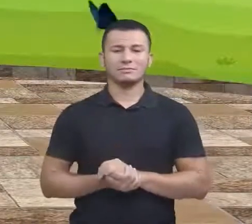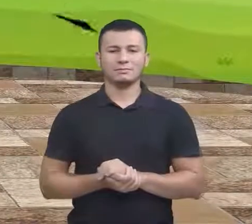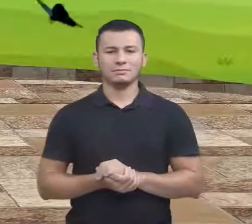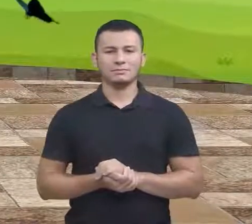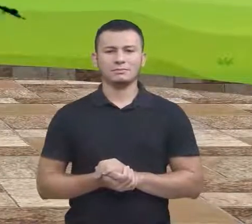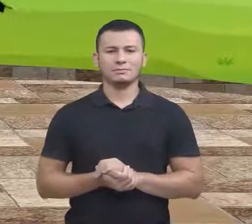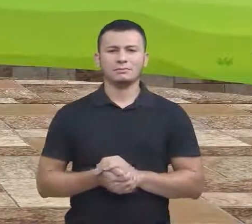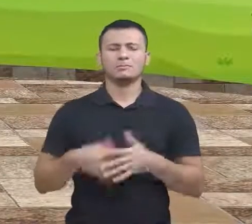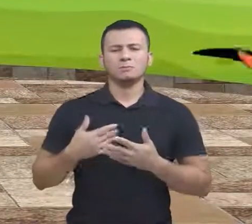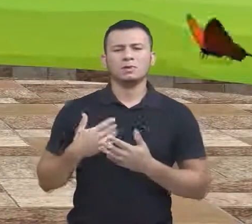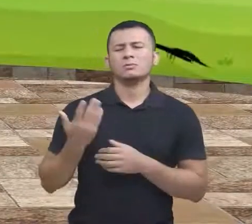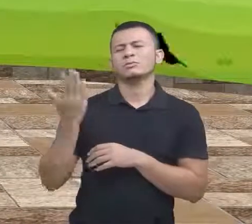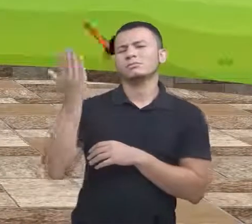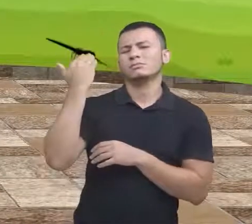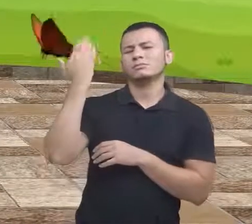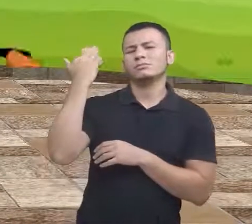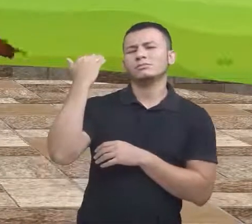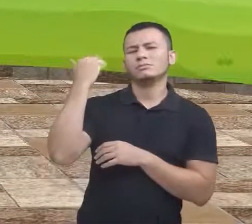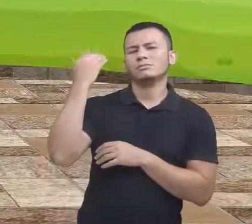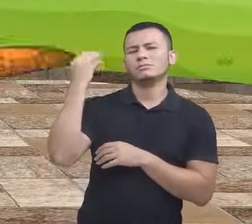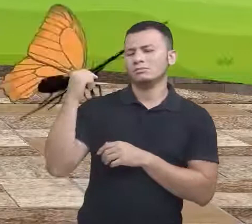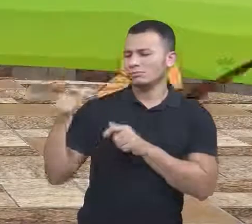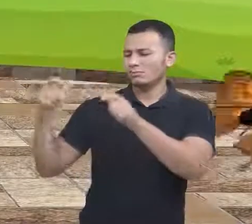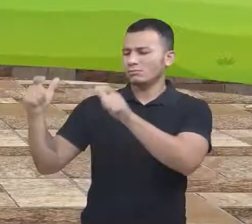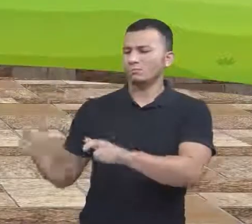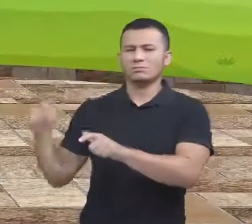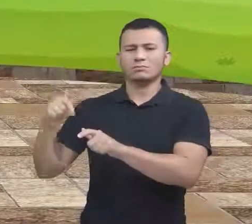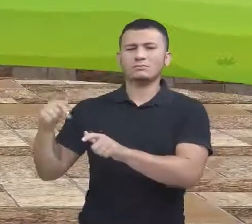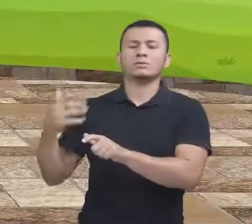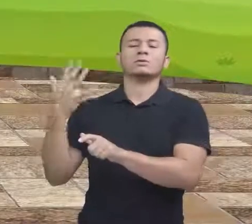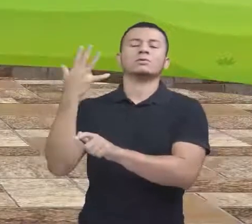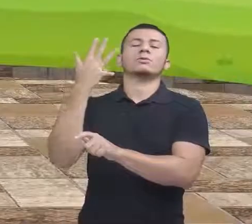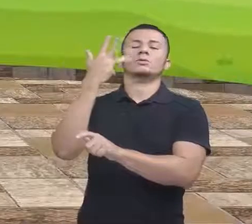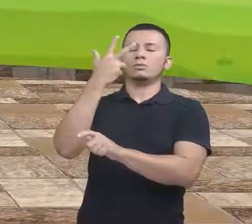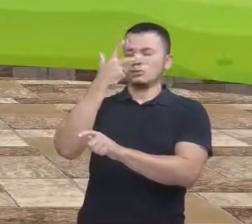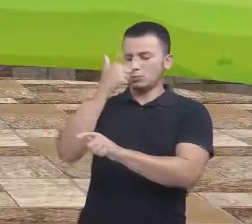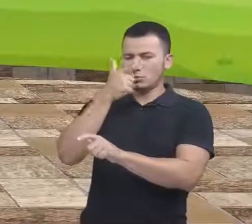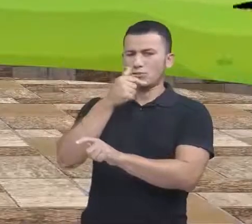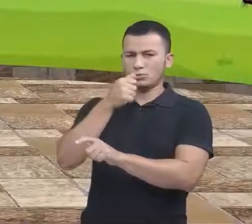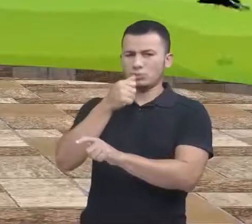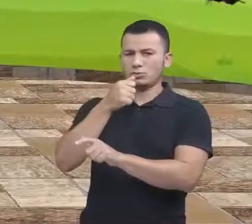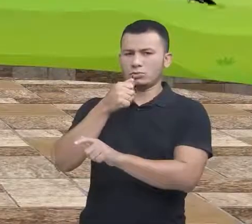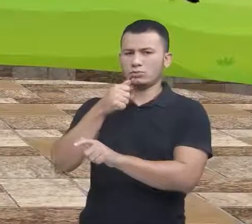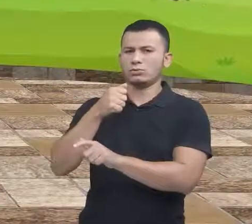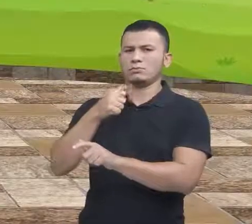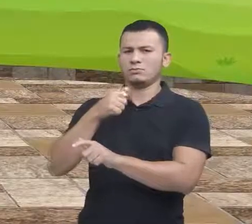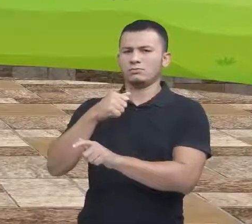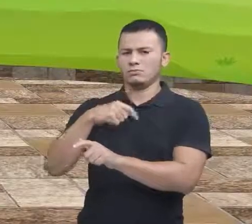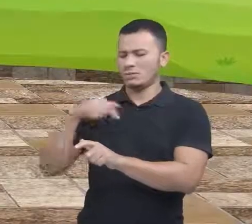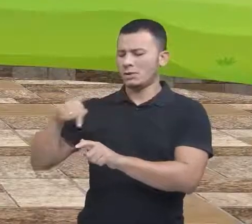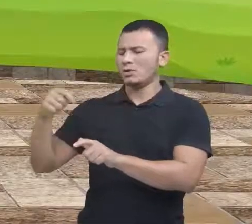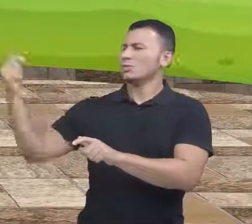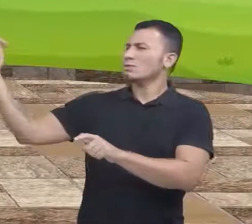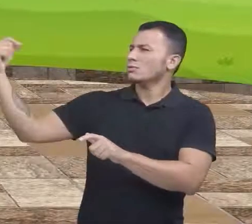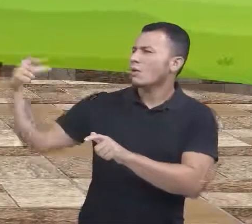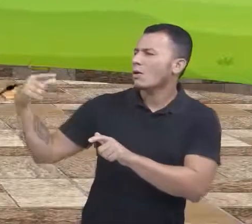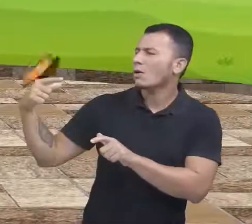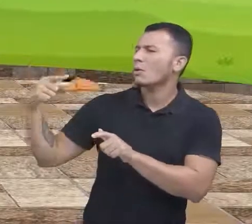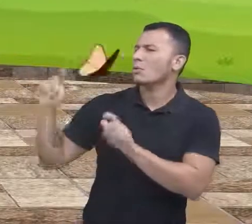era uma vez um local muito bonito onde havia as Sol